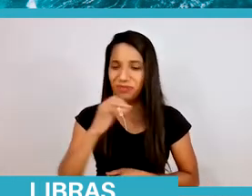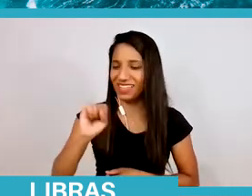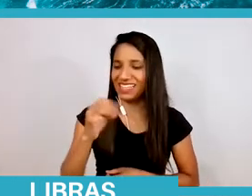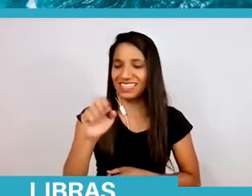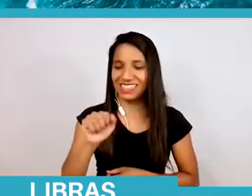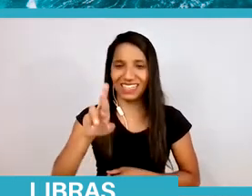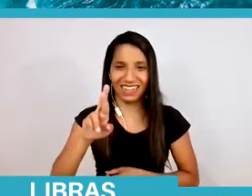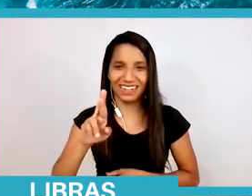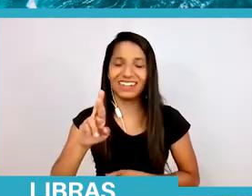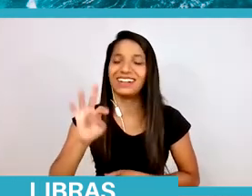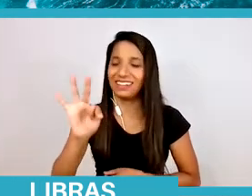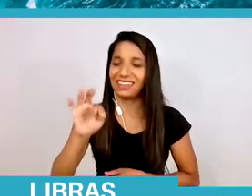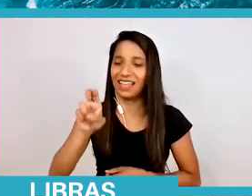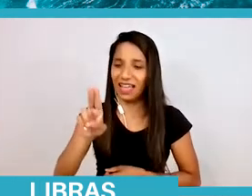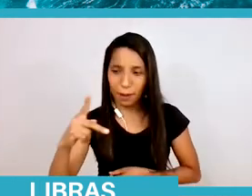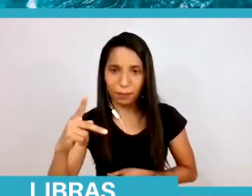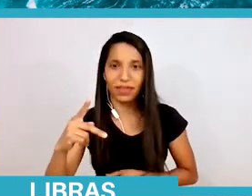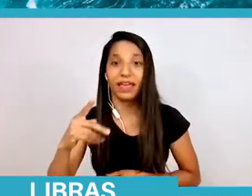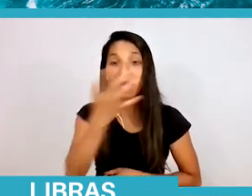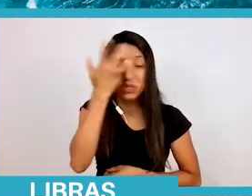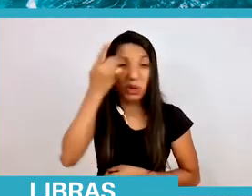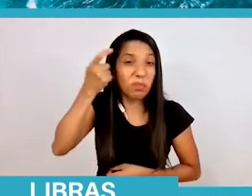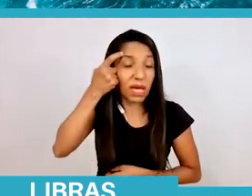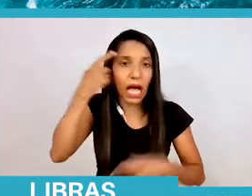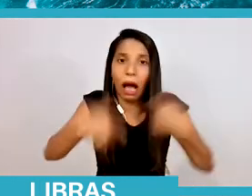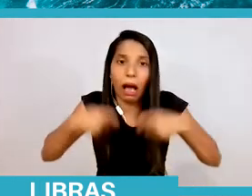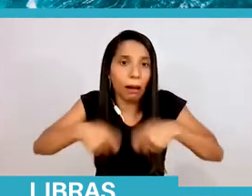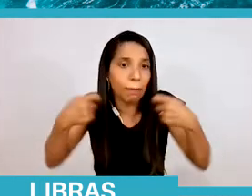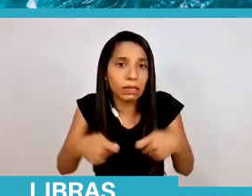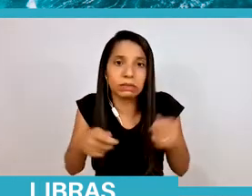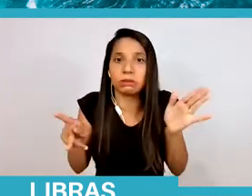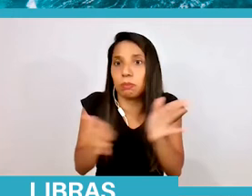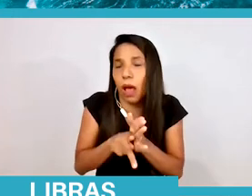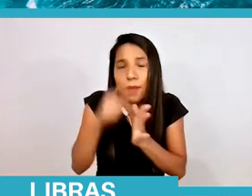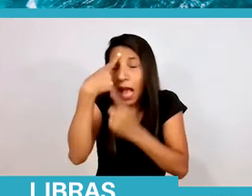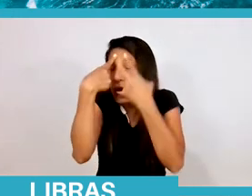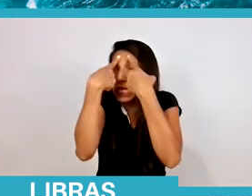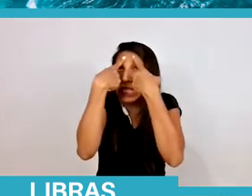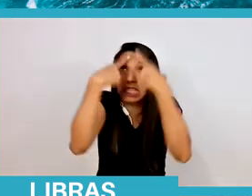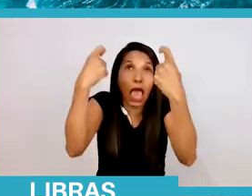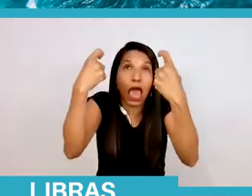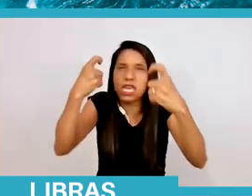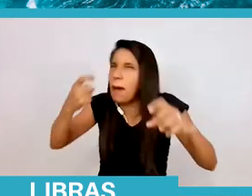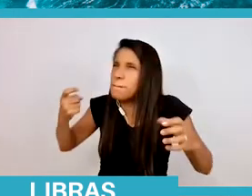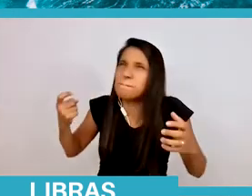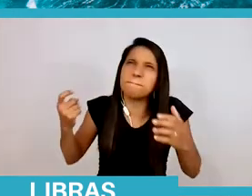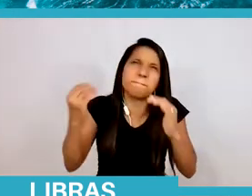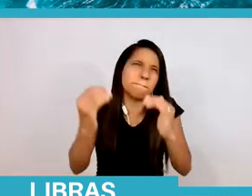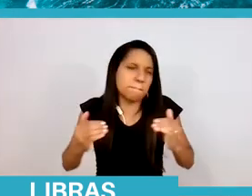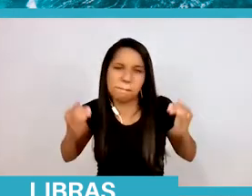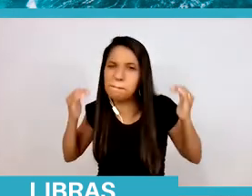acredita que em empreendedorismo bootstrap, você consegue muito mais olhar para dados, olhar